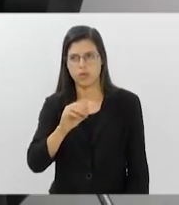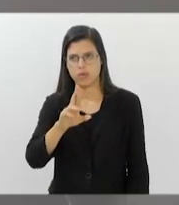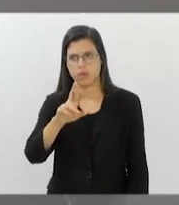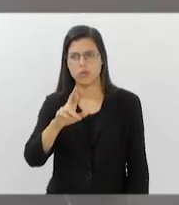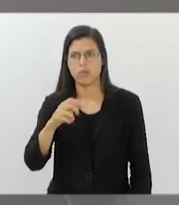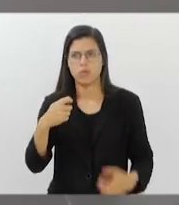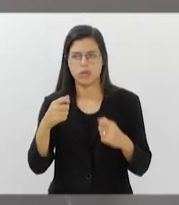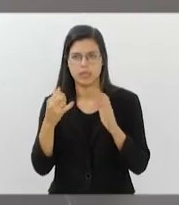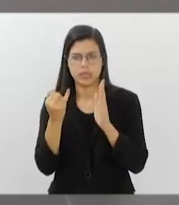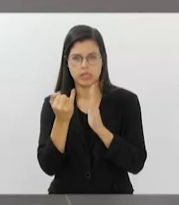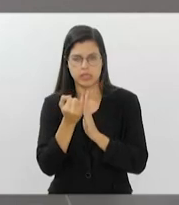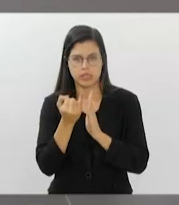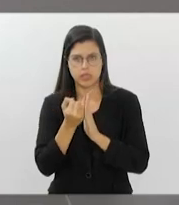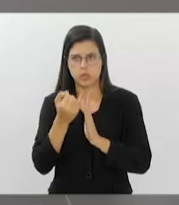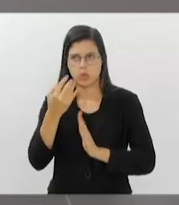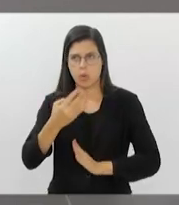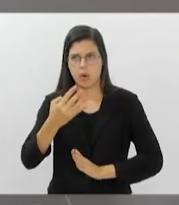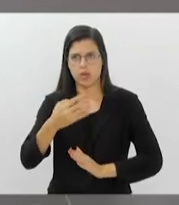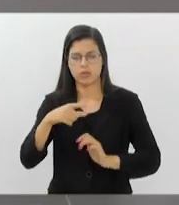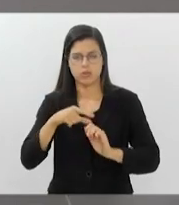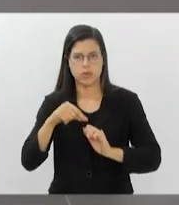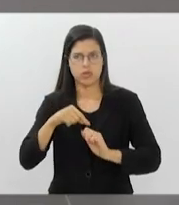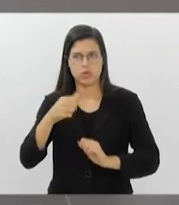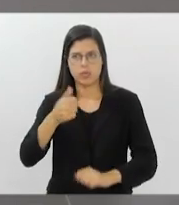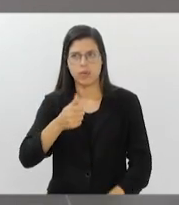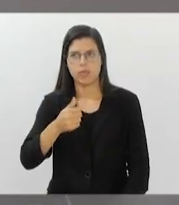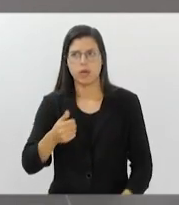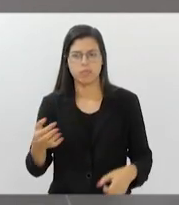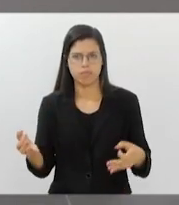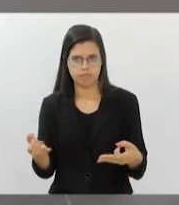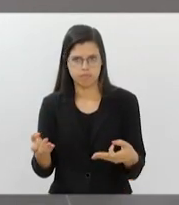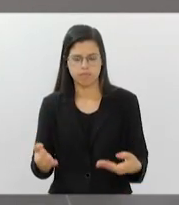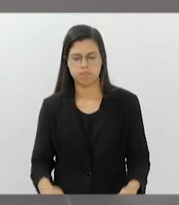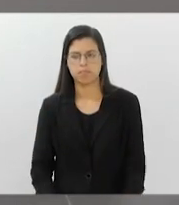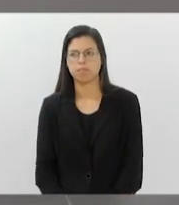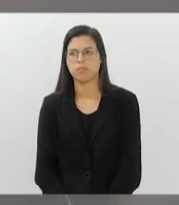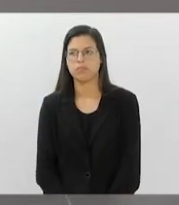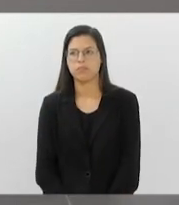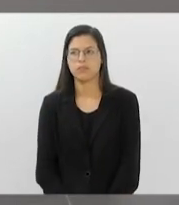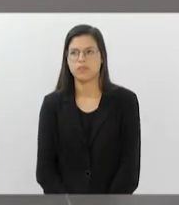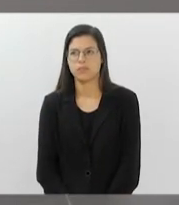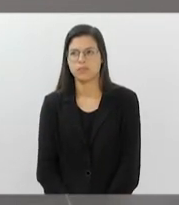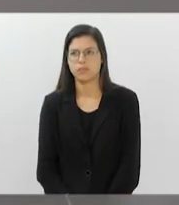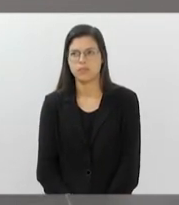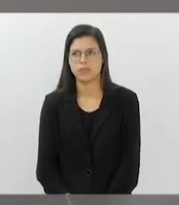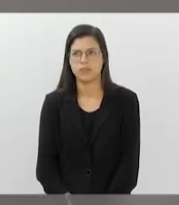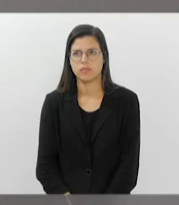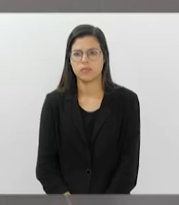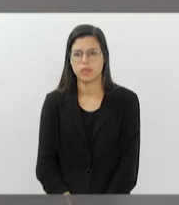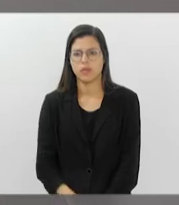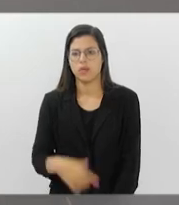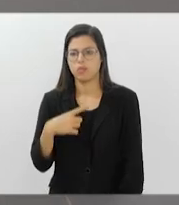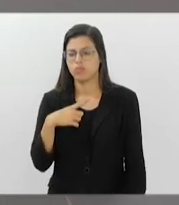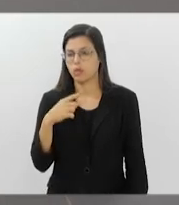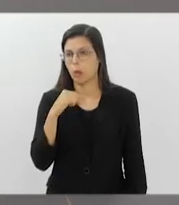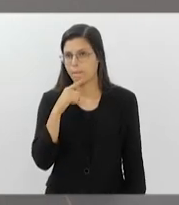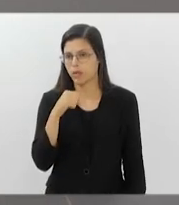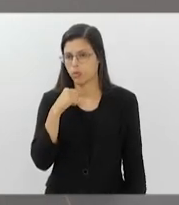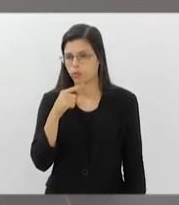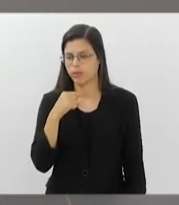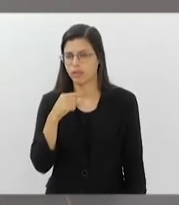inciso 4 do artigo 1º. Exatamente. Perfeitamente. Eu tenho só uma dúvida aqui,